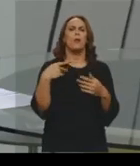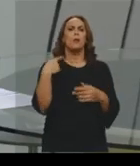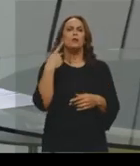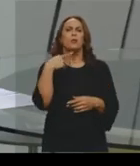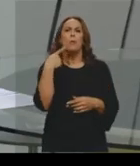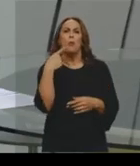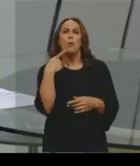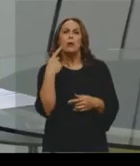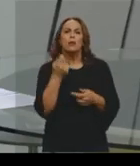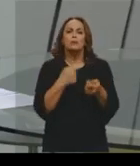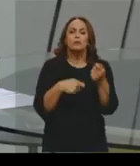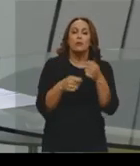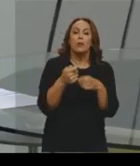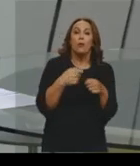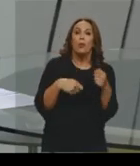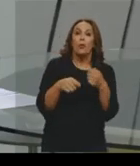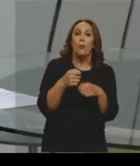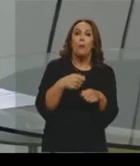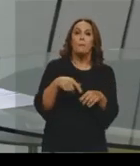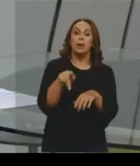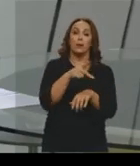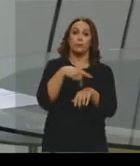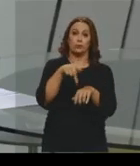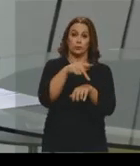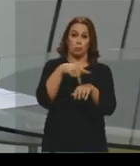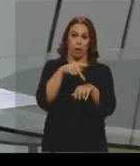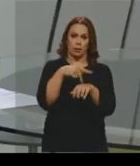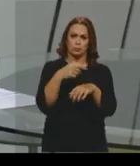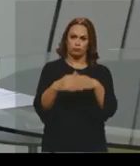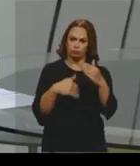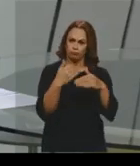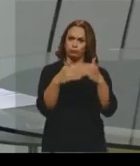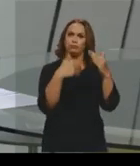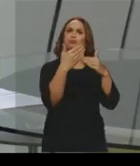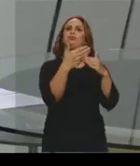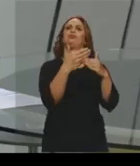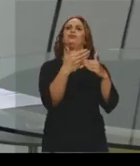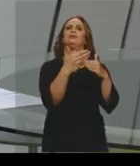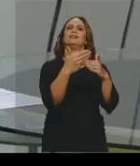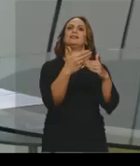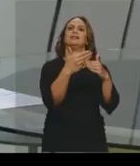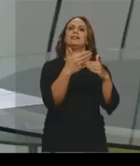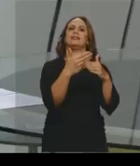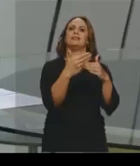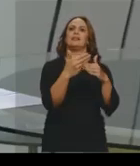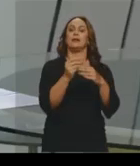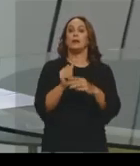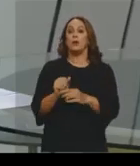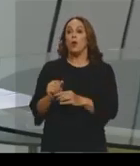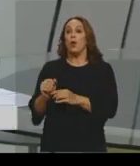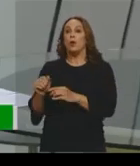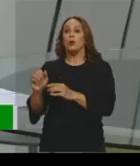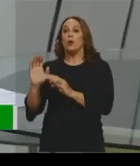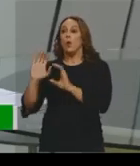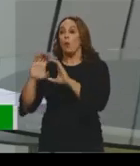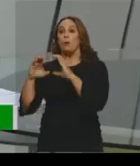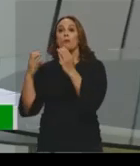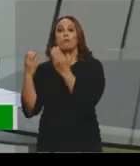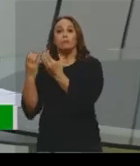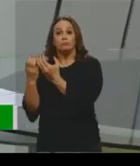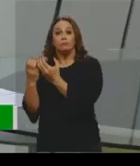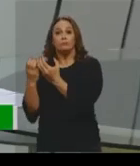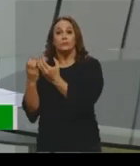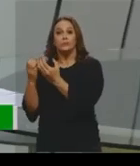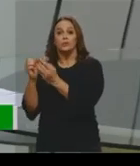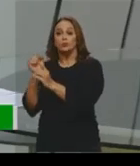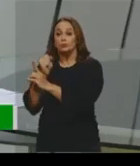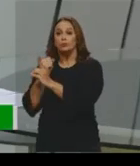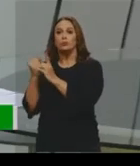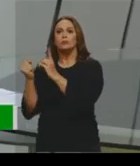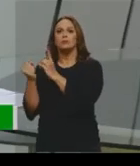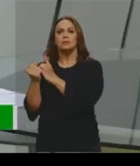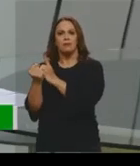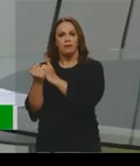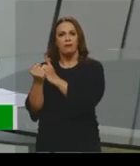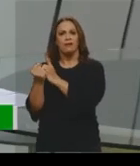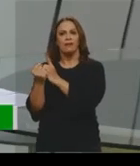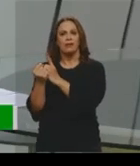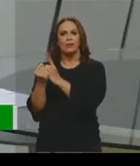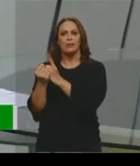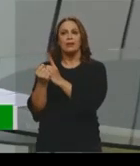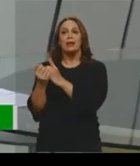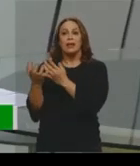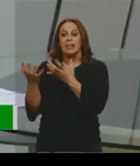que a gente considera países mais desenvolvidos, né, o Fórum Social ele veio para criar um ambiente